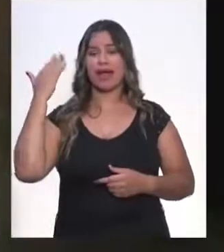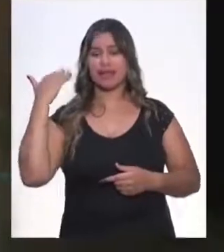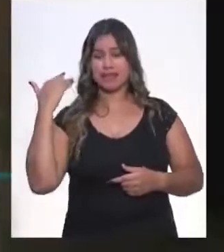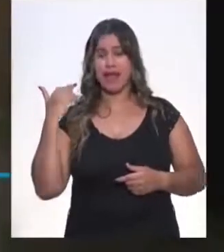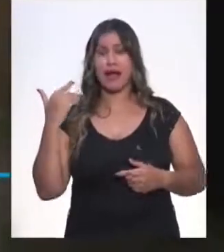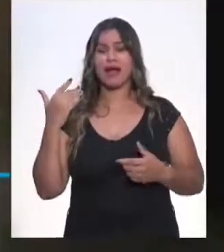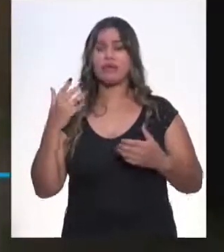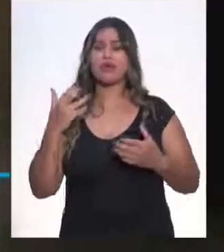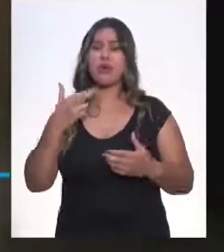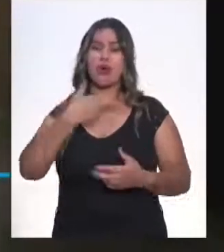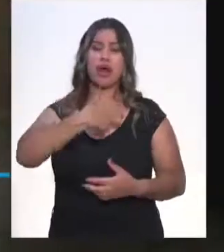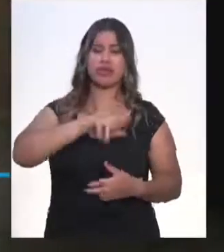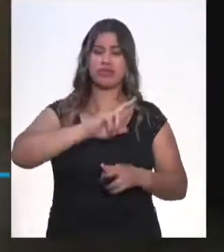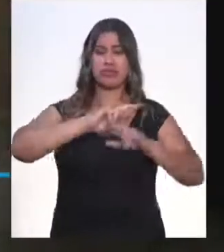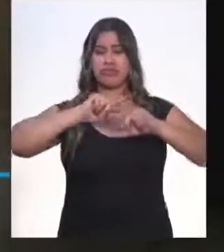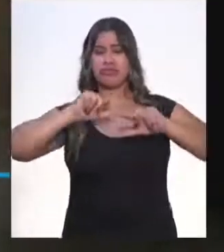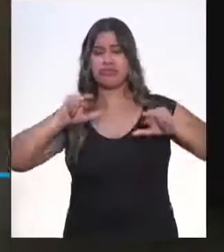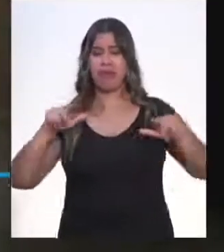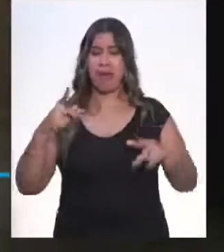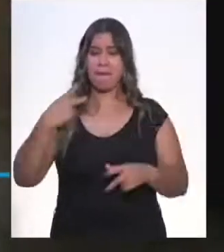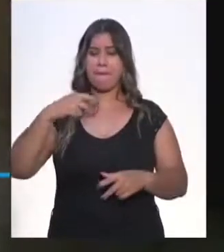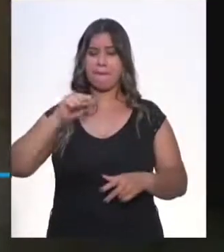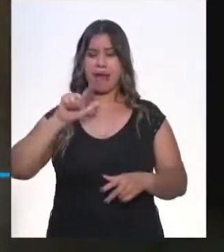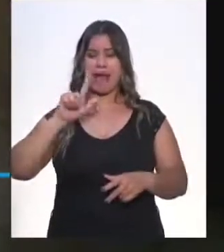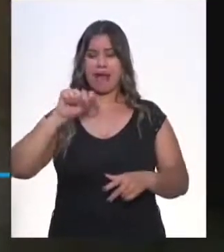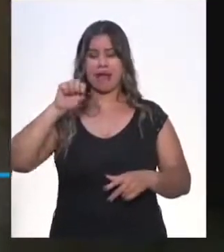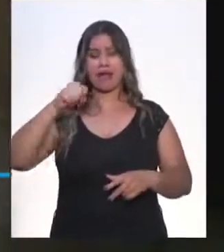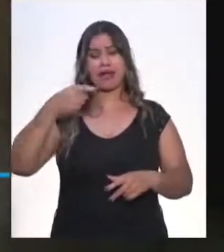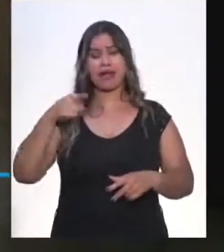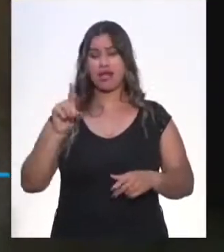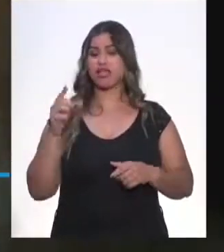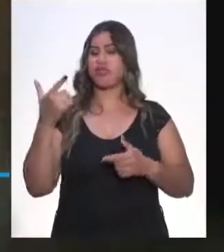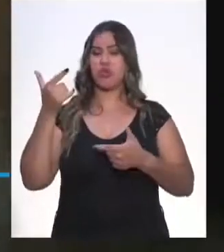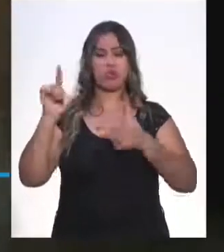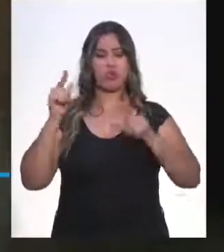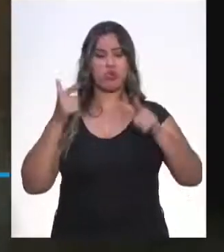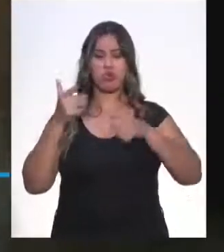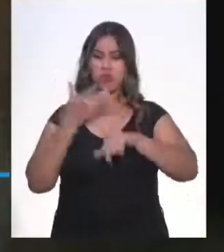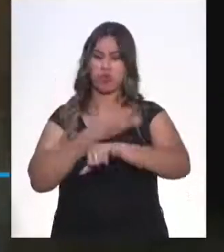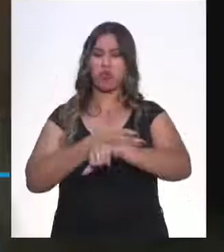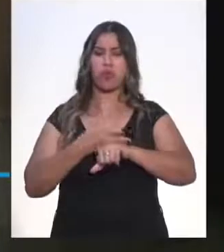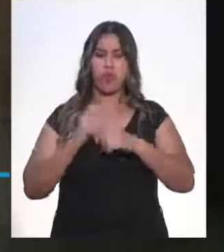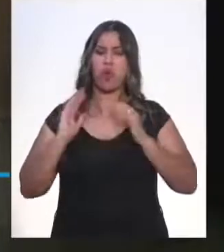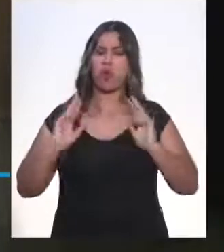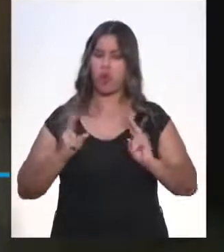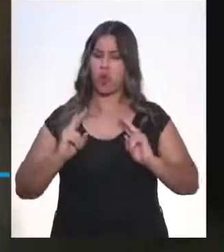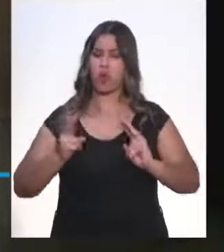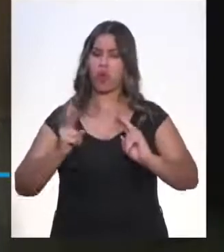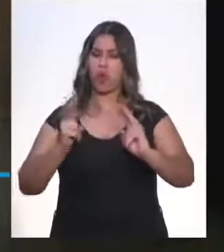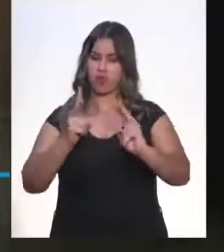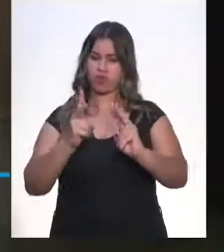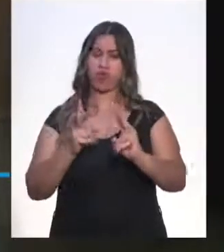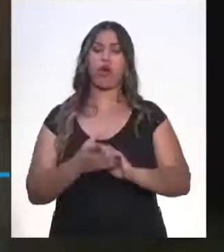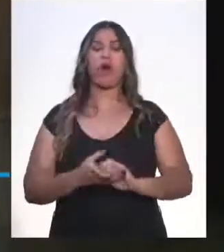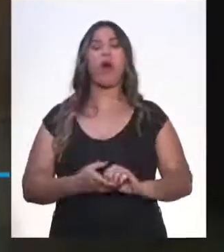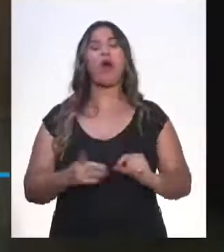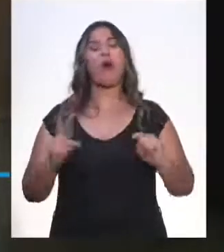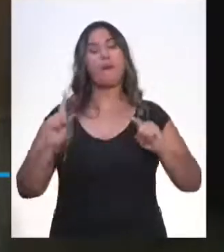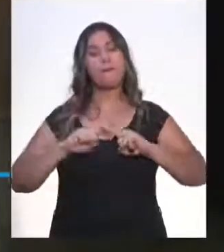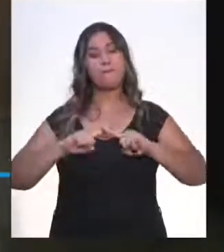pagãs, manifestações não cristãs que, de alguma forma, perduraram no decorrer da Idade Média, mas